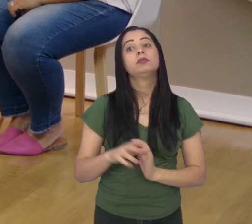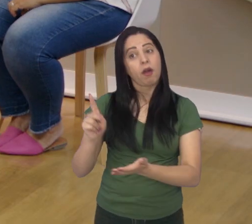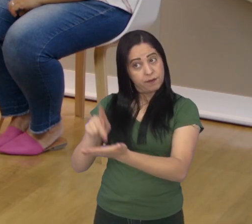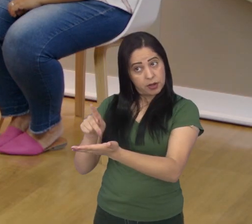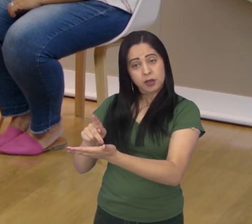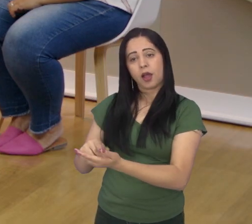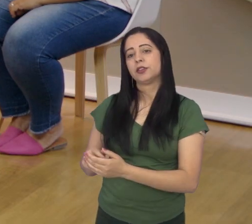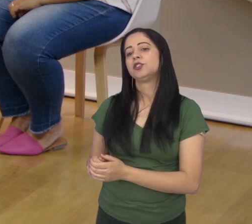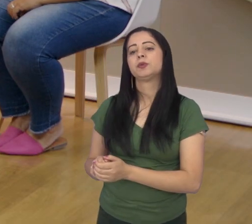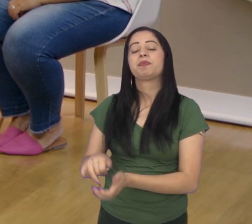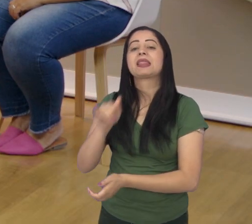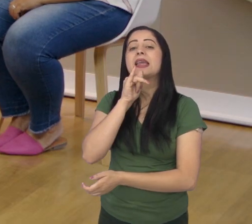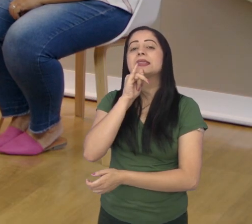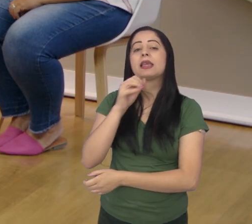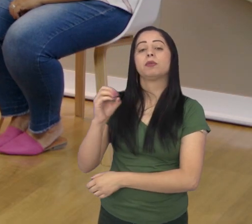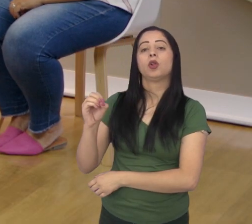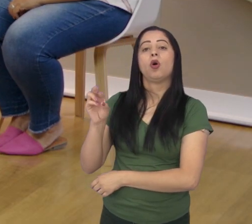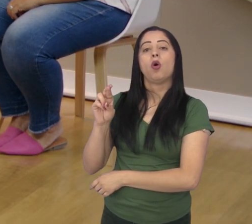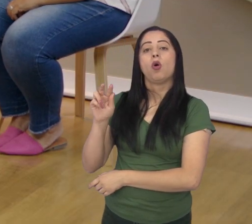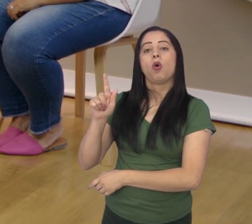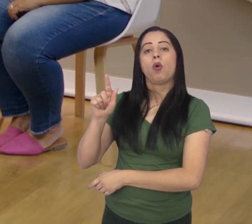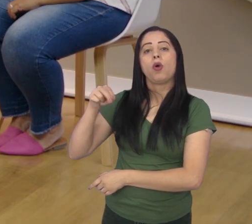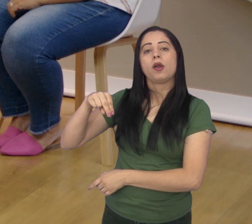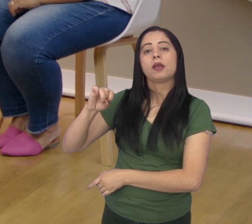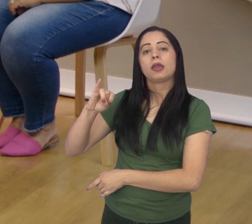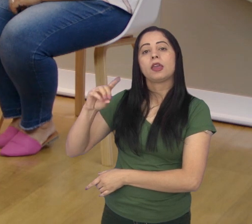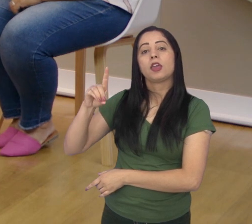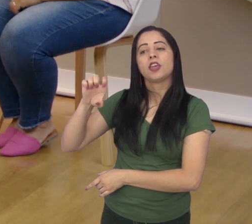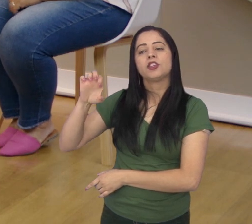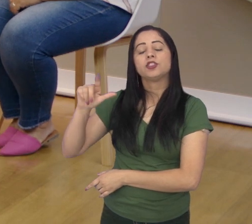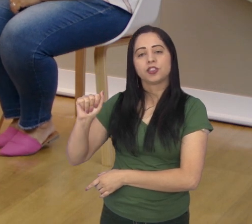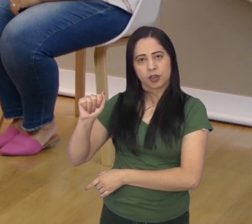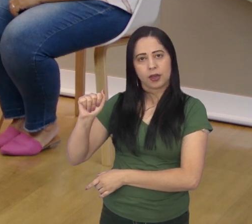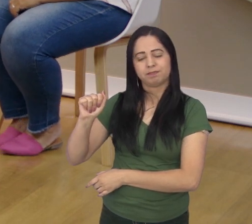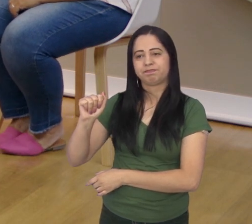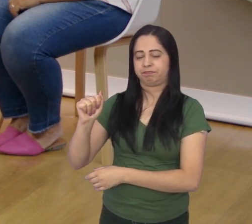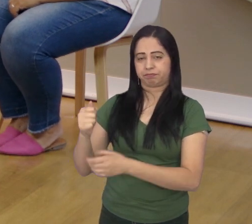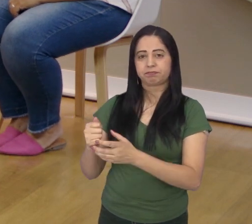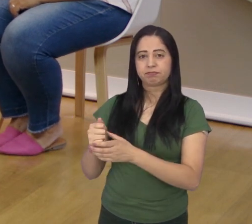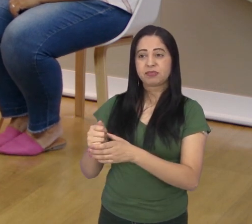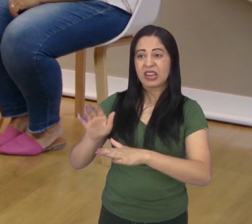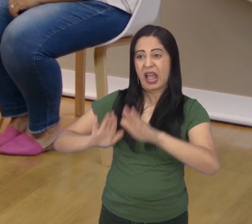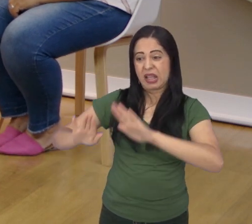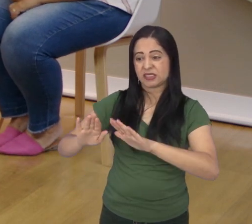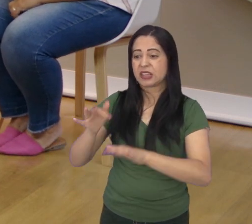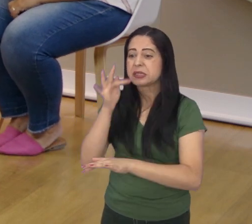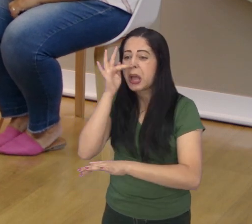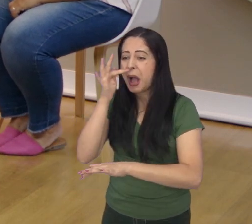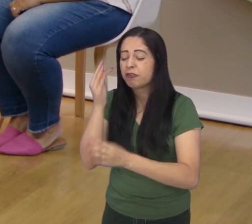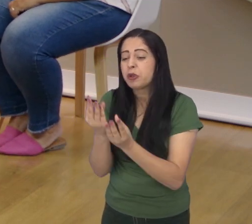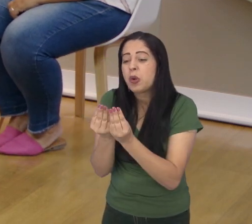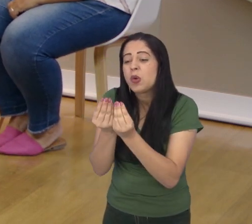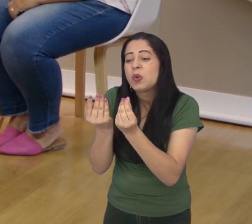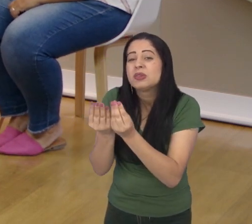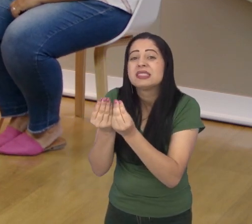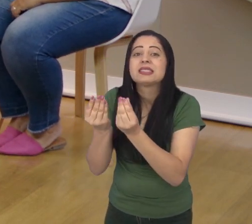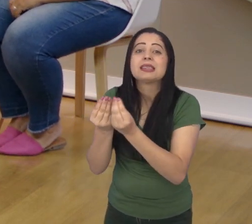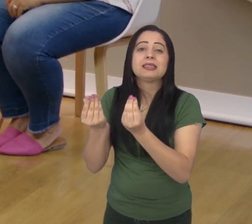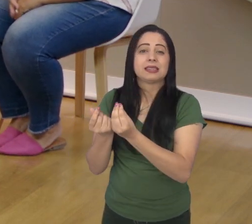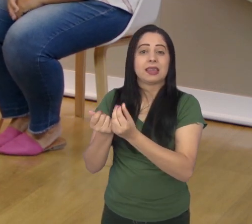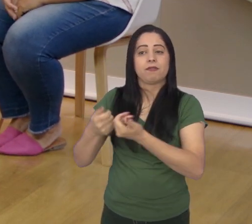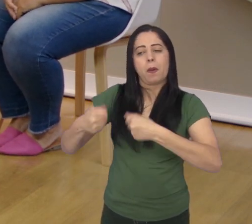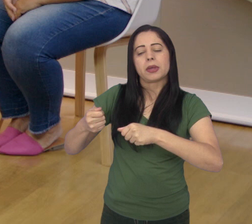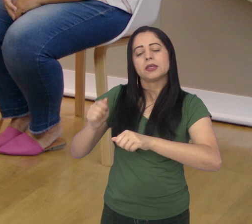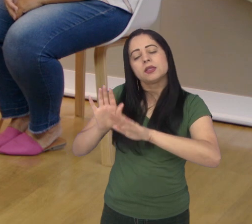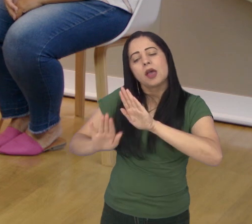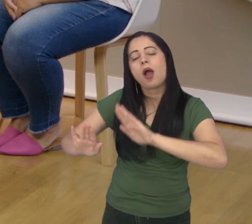quando elas florescem, eu tenho que tomar o máximo cuidado para não regar. Porque as flores, às vezes, são muito sensíveis. Uma chuva... Pode apodrecer.